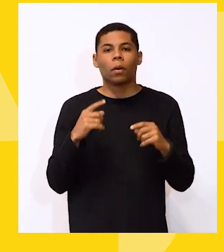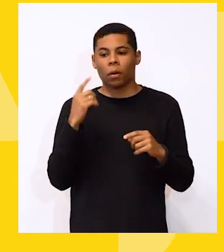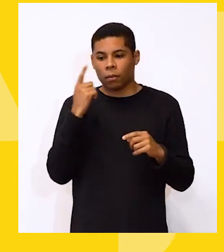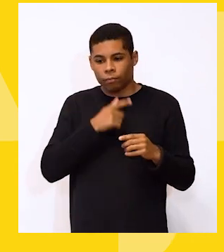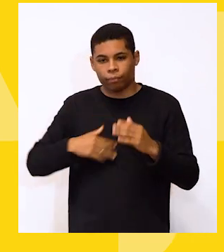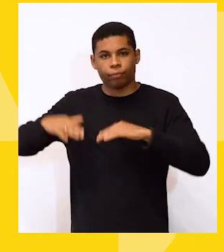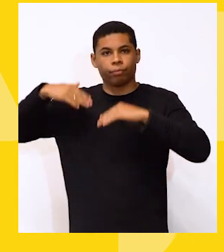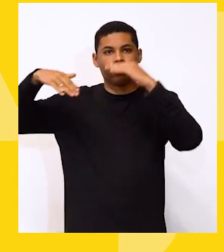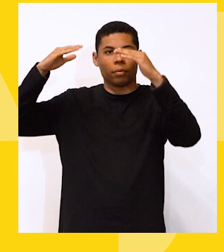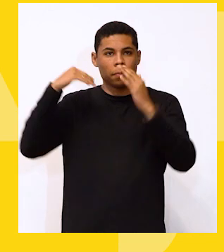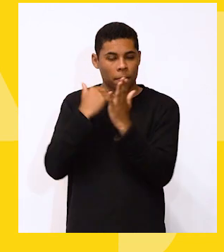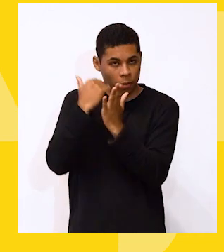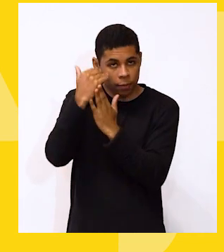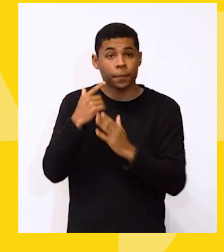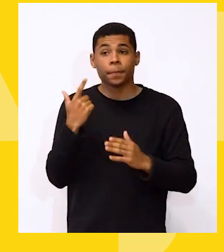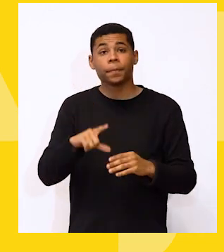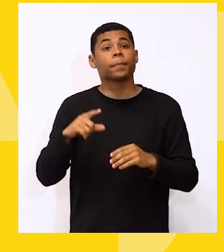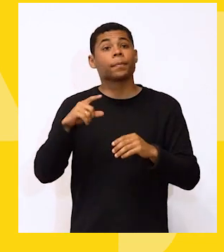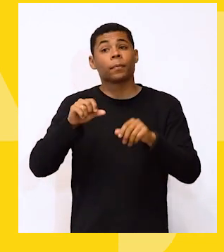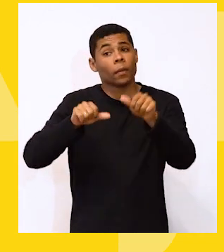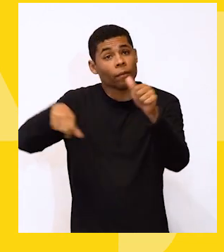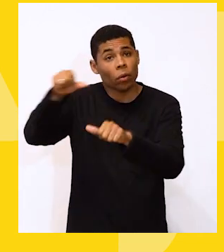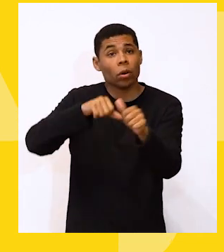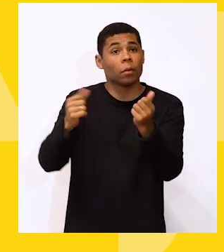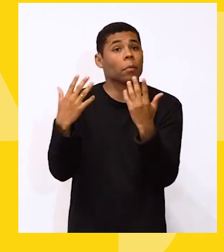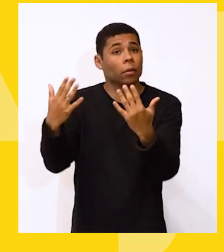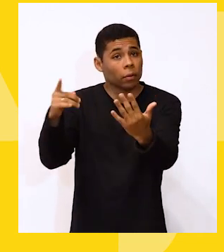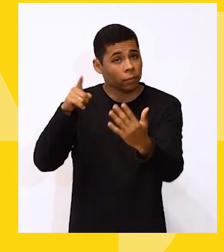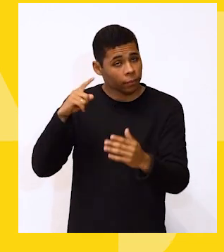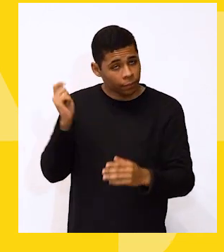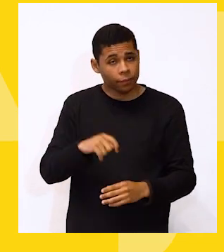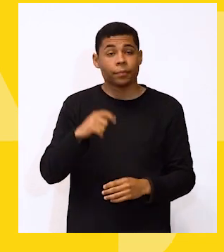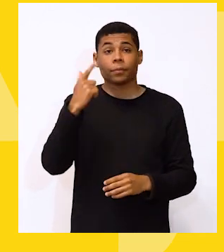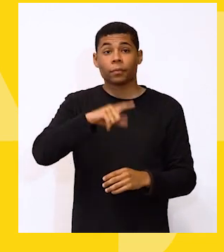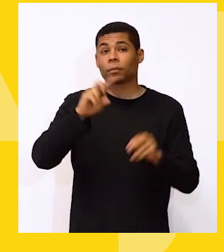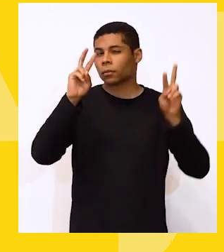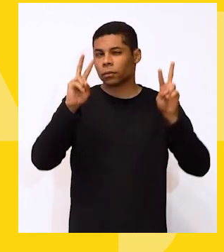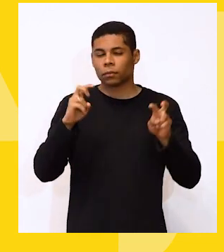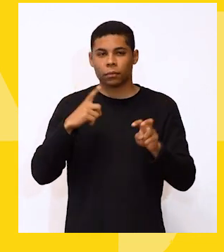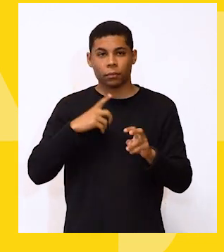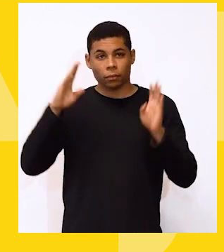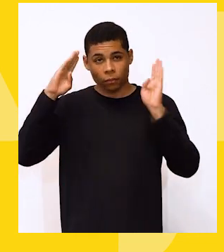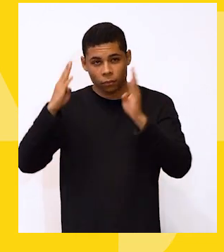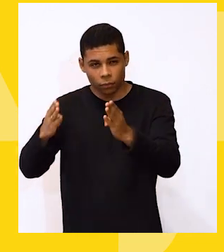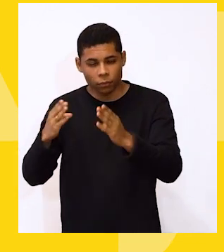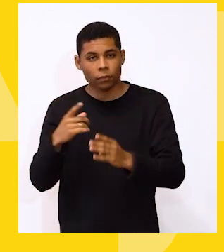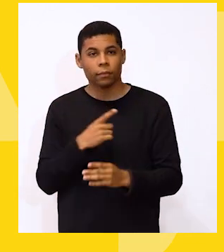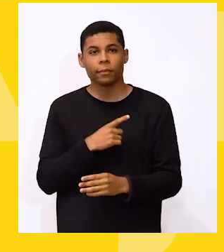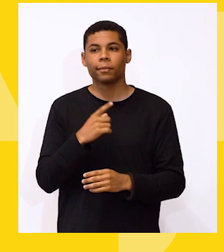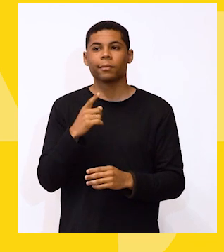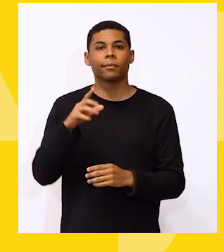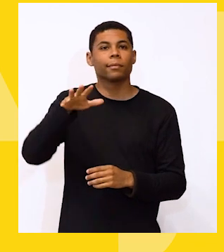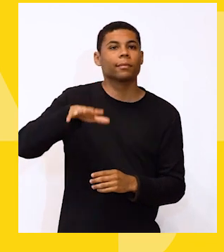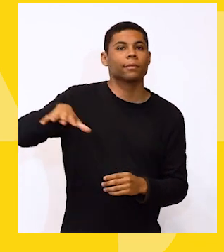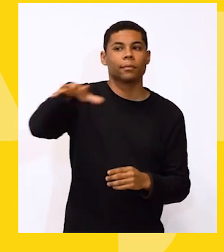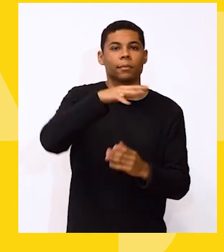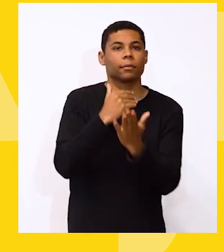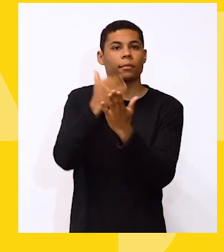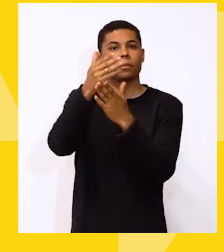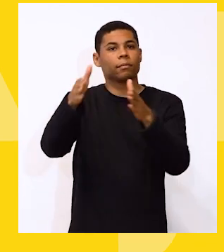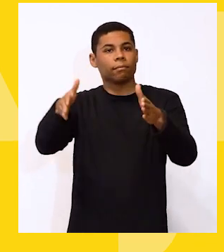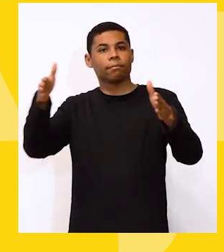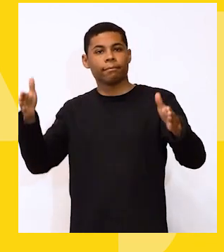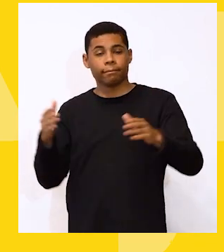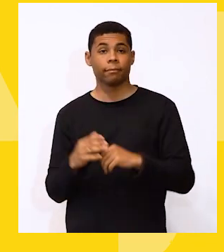reforma agrária acesso à terra e como que se nós trabalhamos com a questão da concentração fundiária tem ainda questão